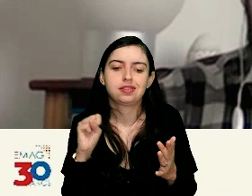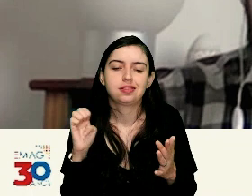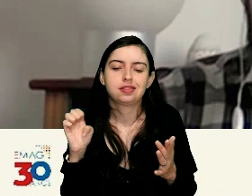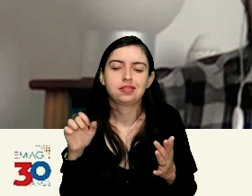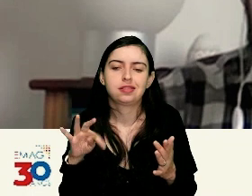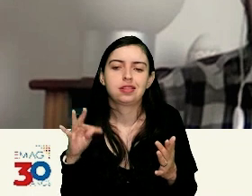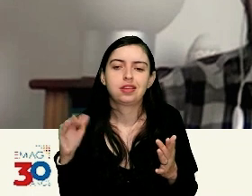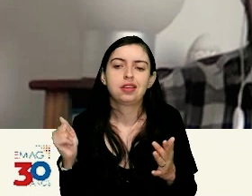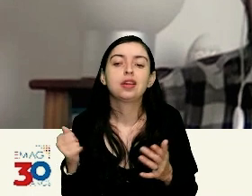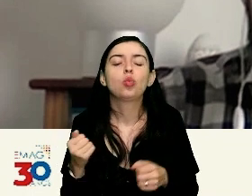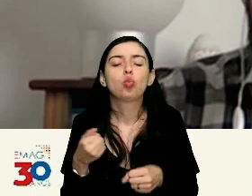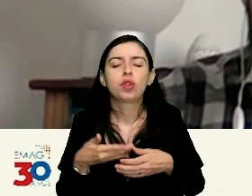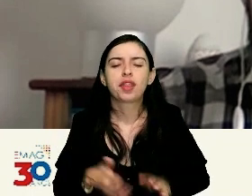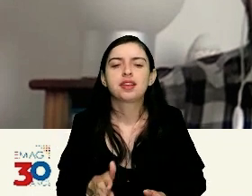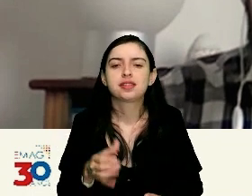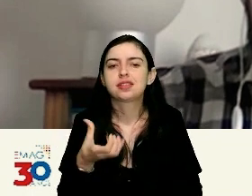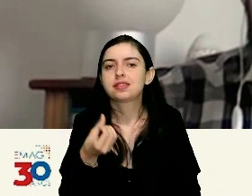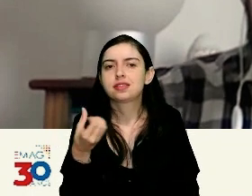anos. Então,